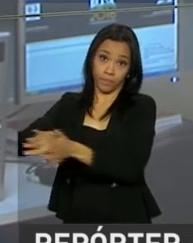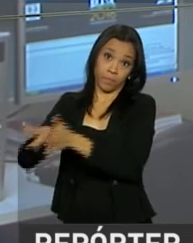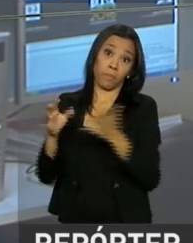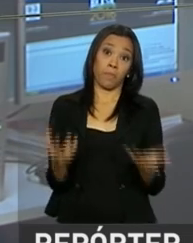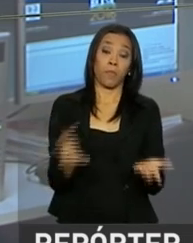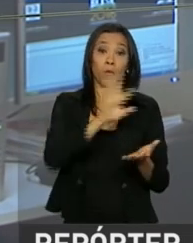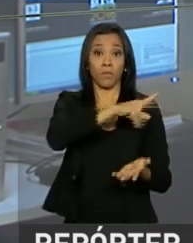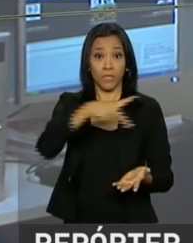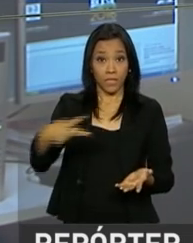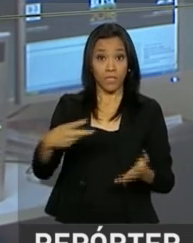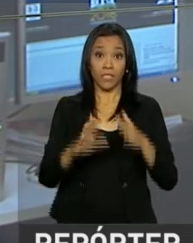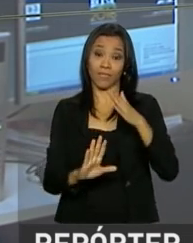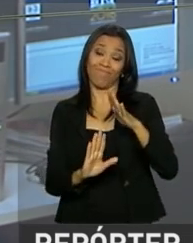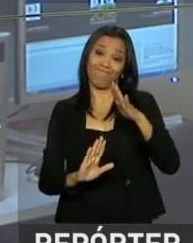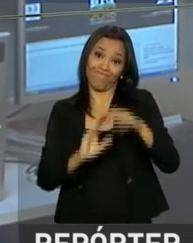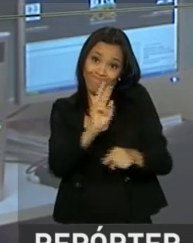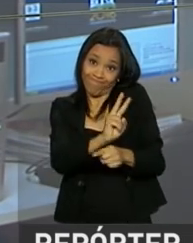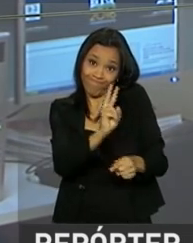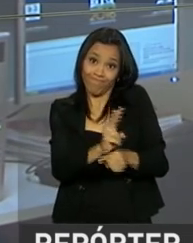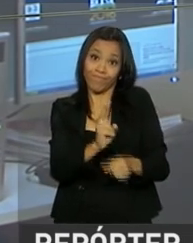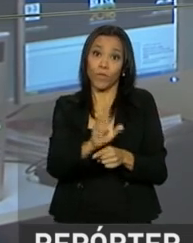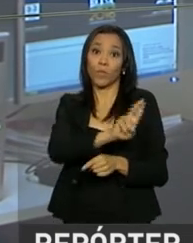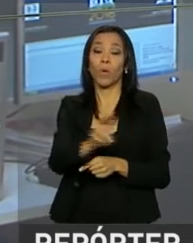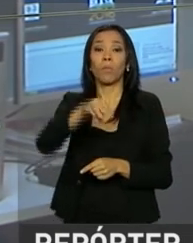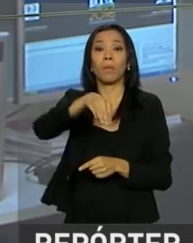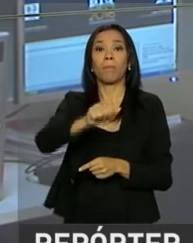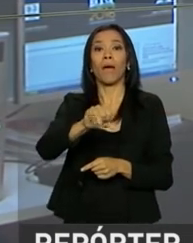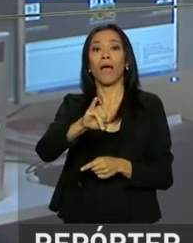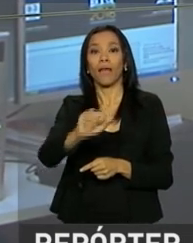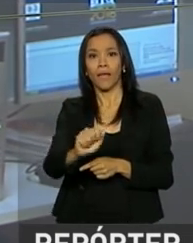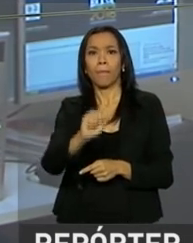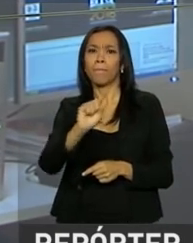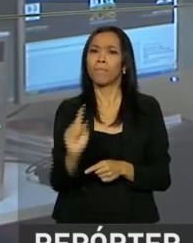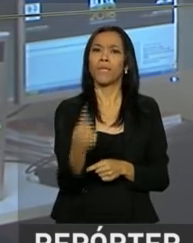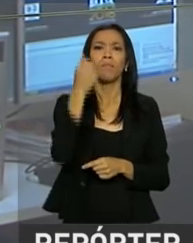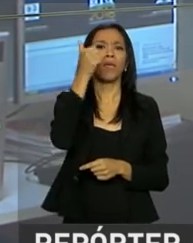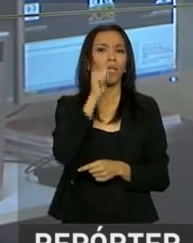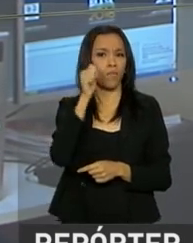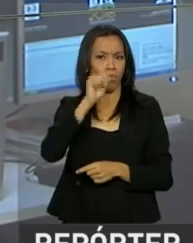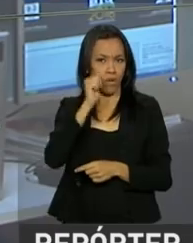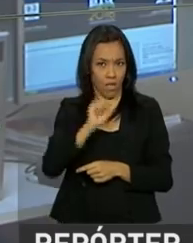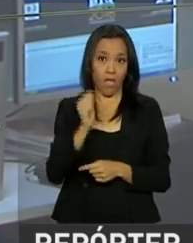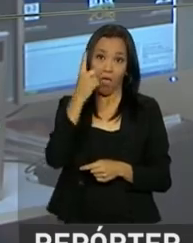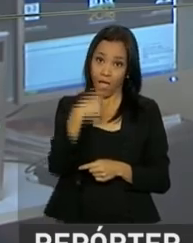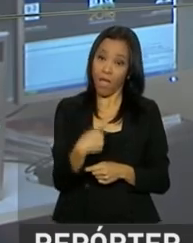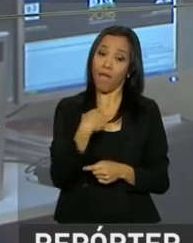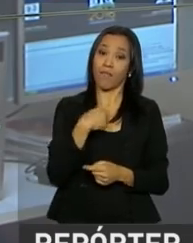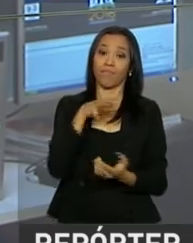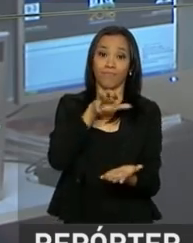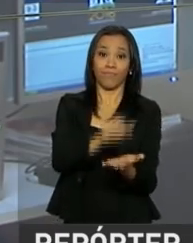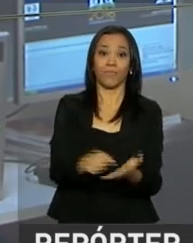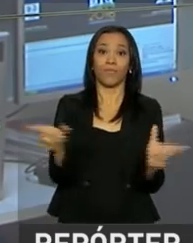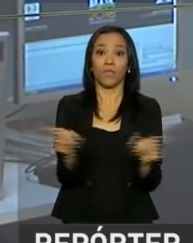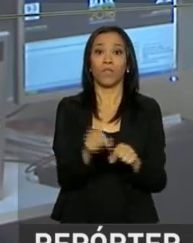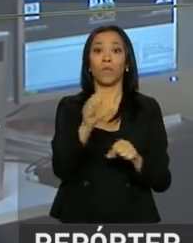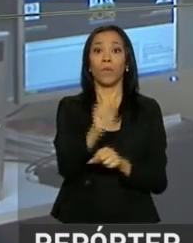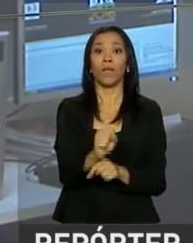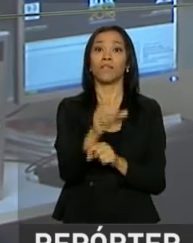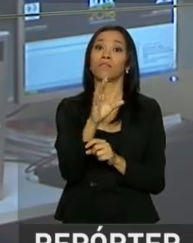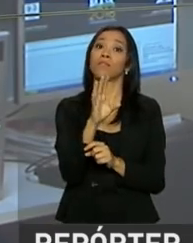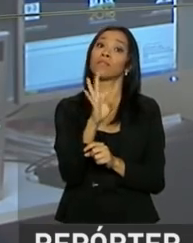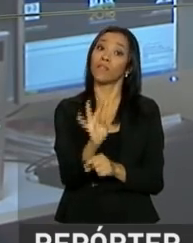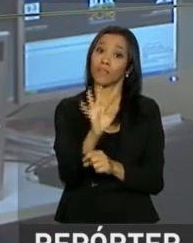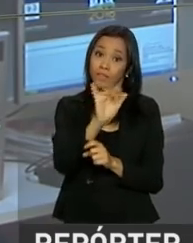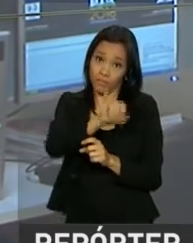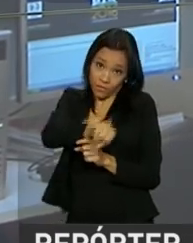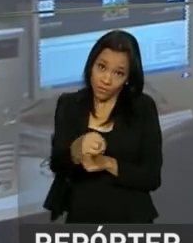interino Rodrigo Maia participou ontem da posse da primeira mulher a chegar à presidência do Superior Tribunal de Justiça, a ministra Laurita